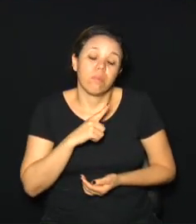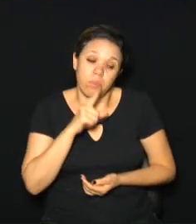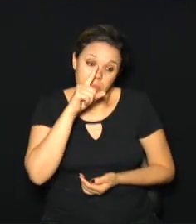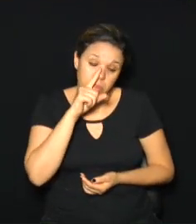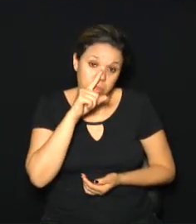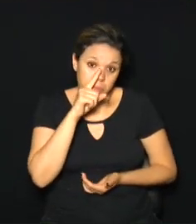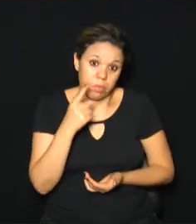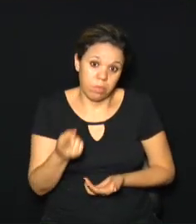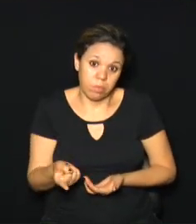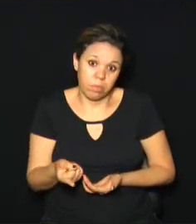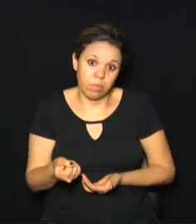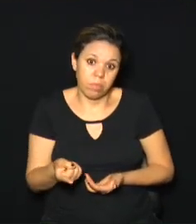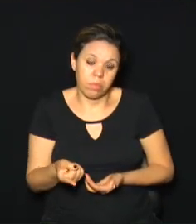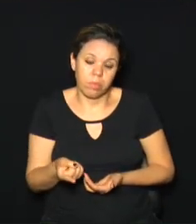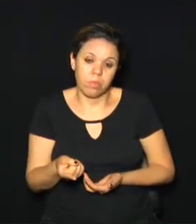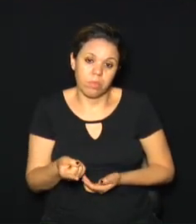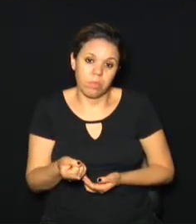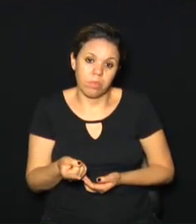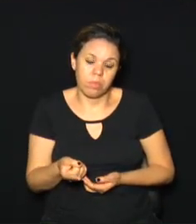risco de